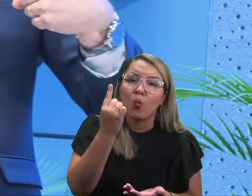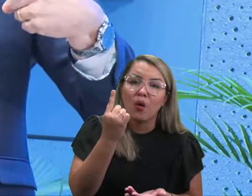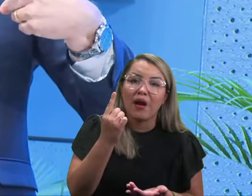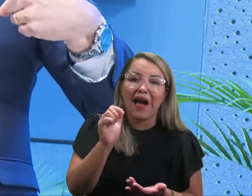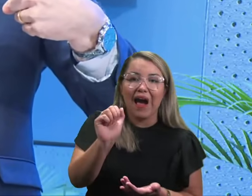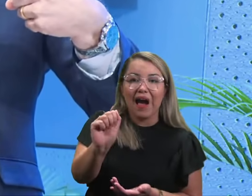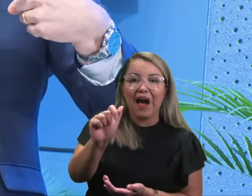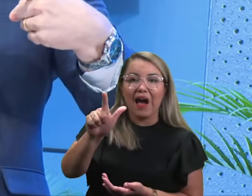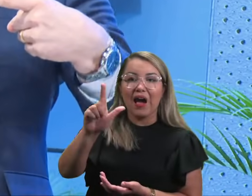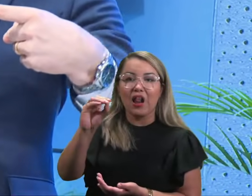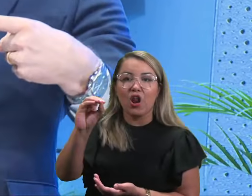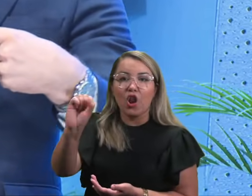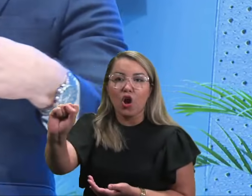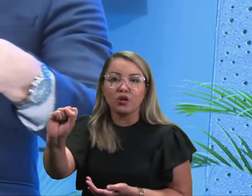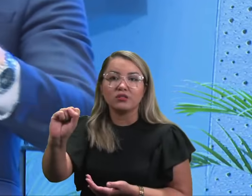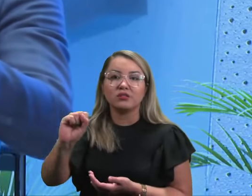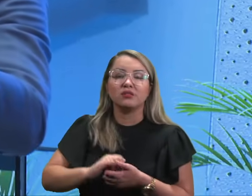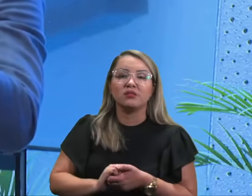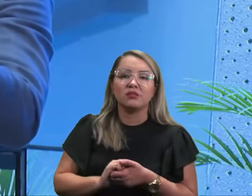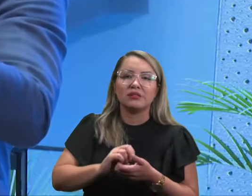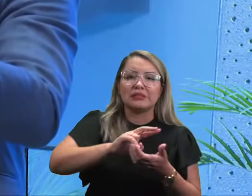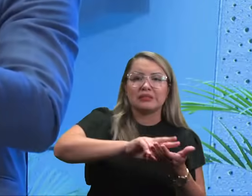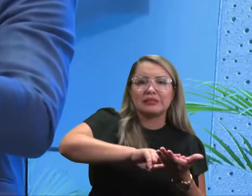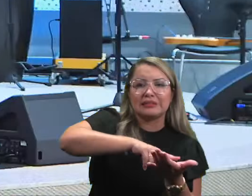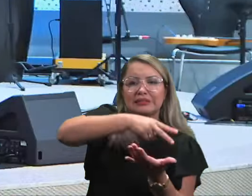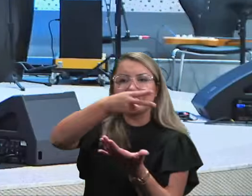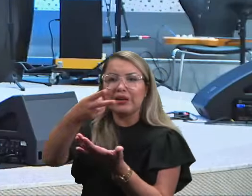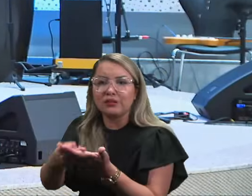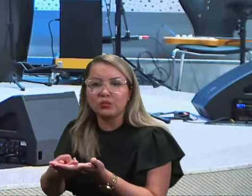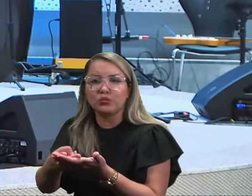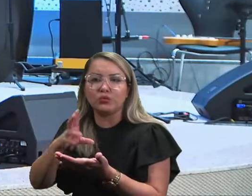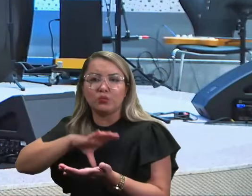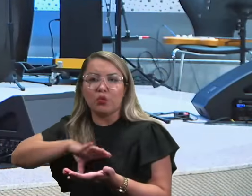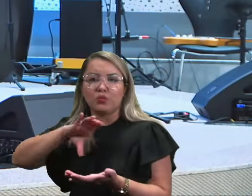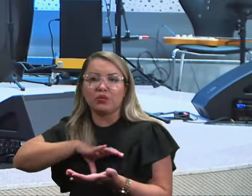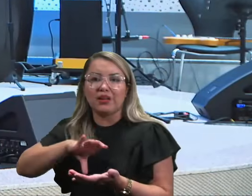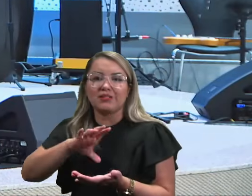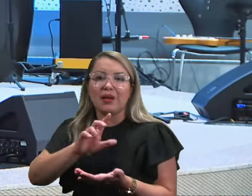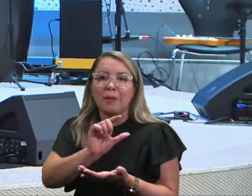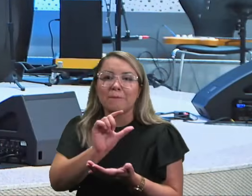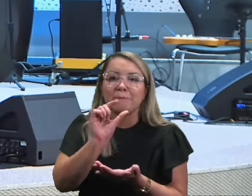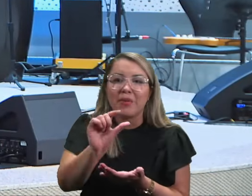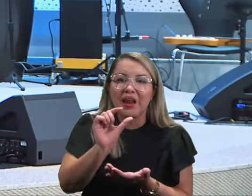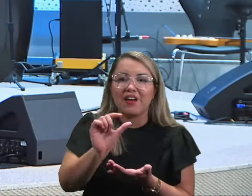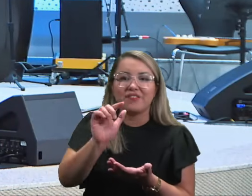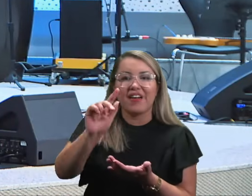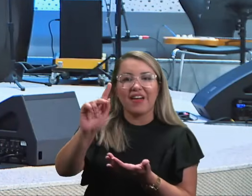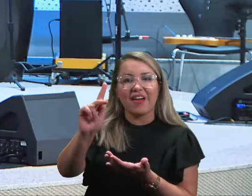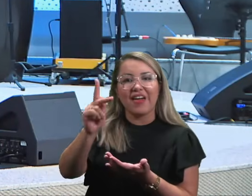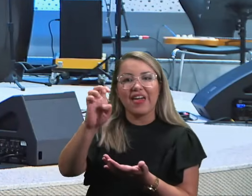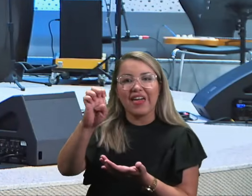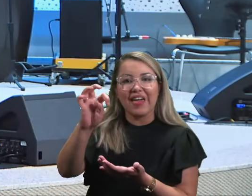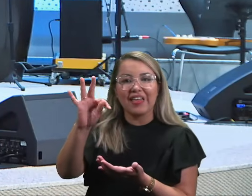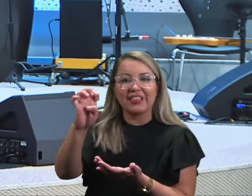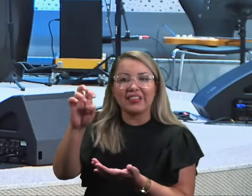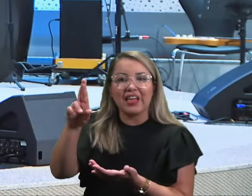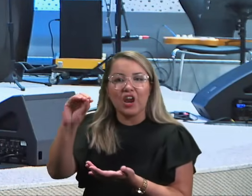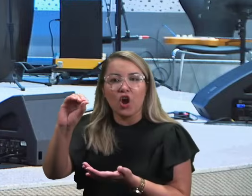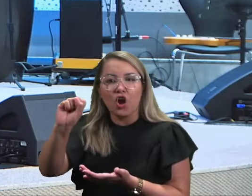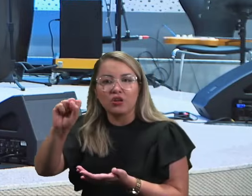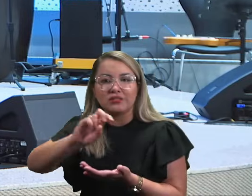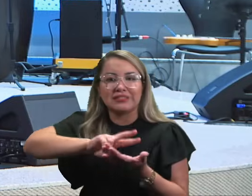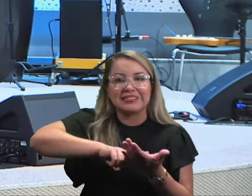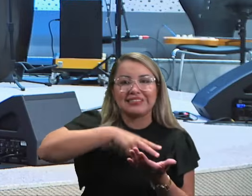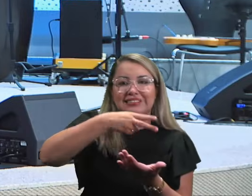alós. Quando a gente pega alós e traduz do grego para o português, é outro. A outra palavra é heterós. Você pega do grego heterós